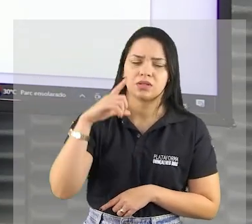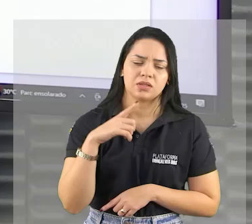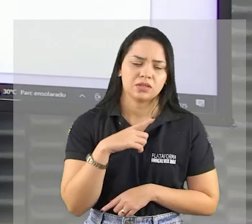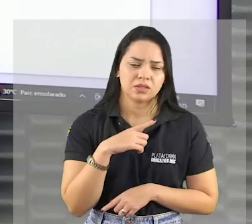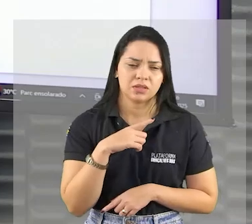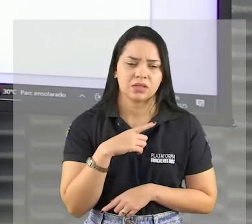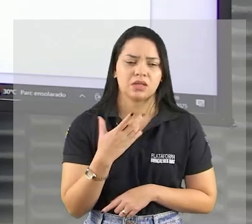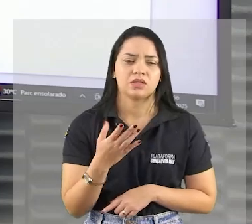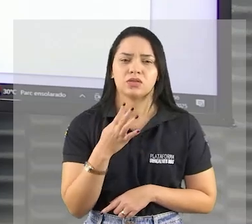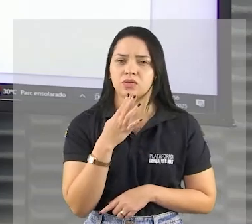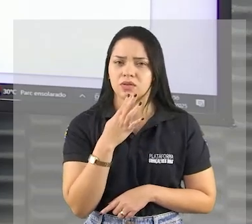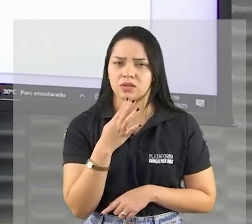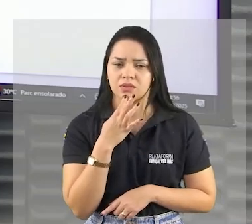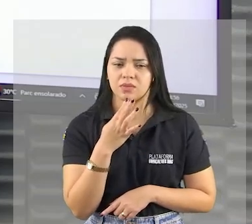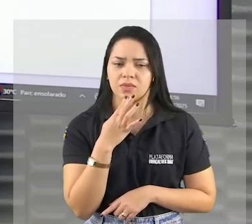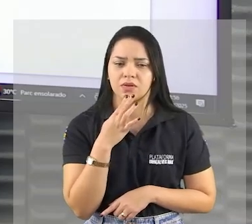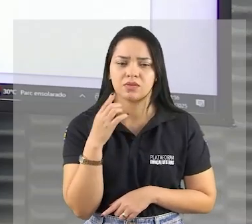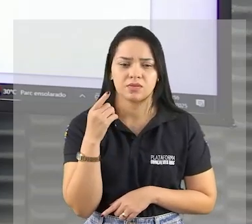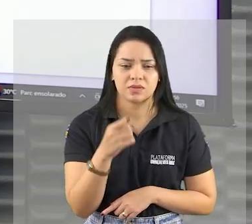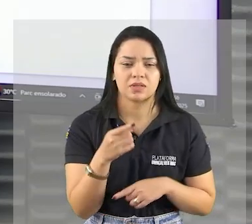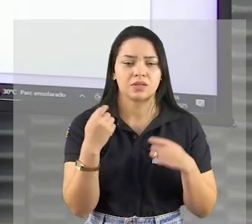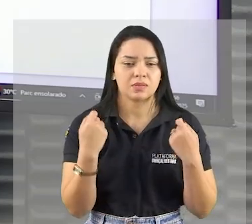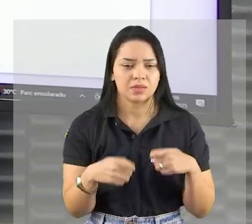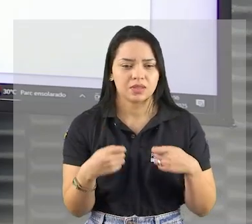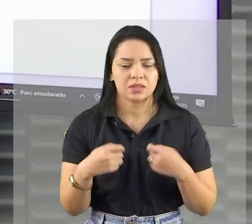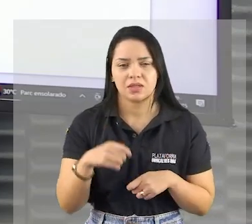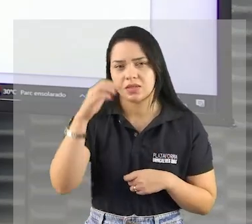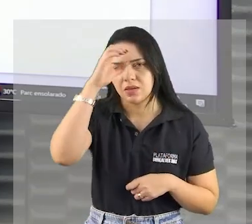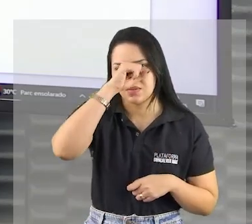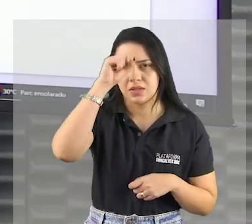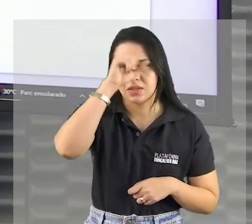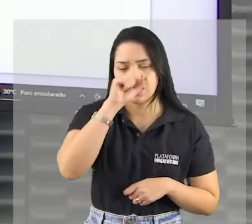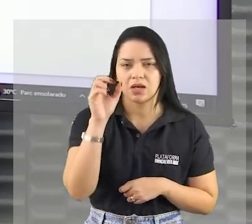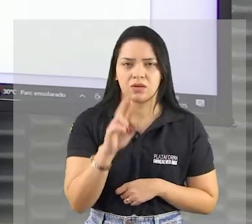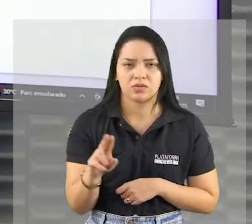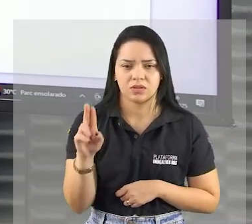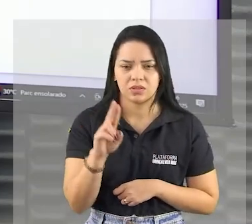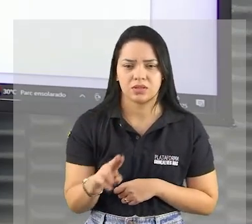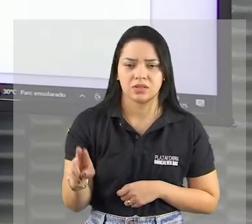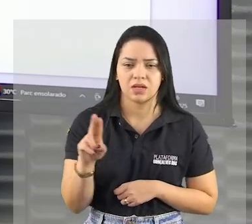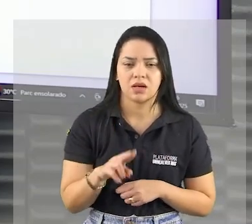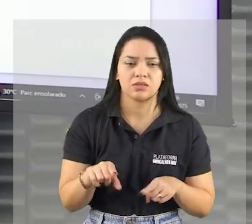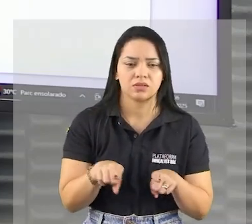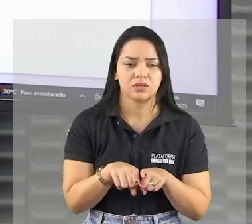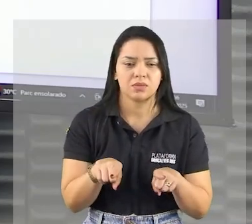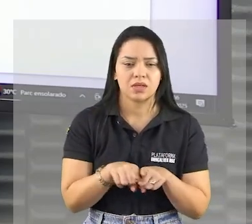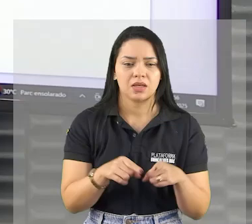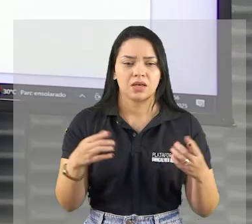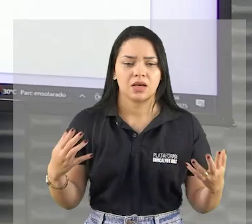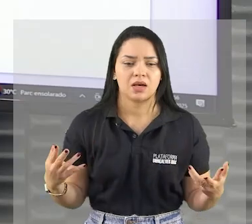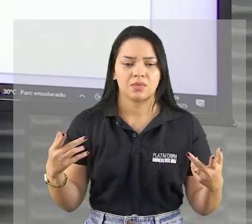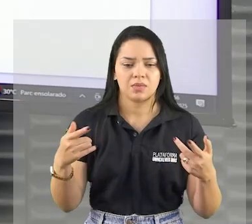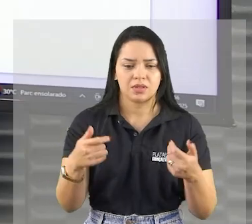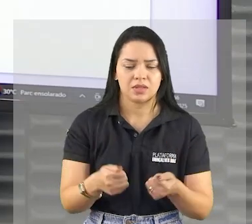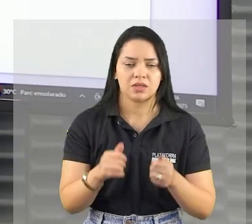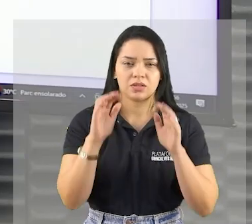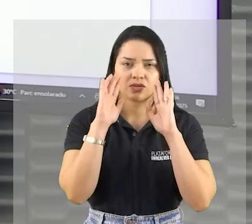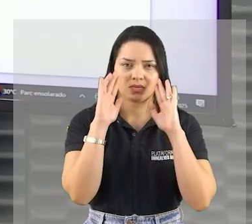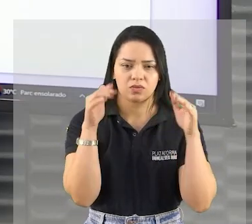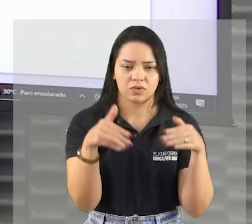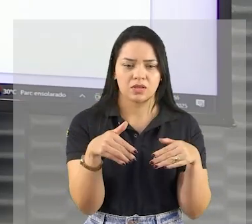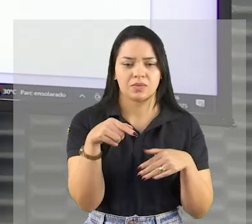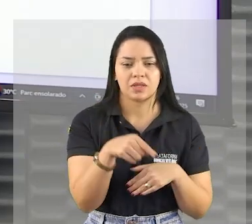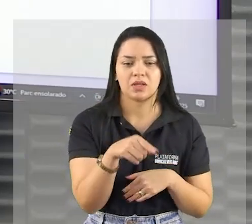de conhecimentos que você precisa aprender a utilizá-los e uma série de habilidades voltadas para